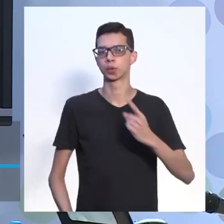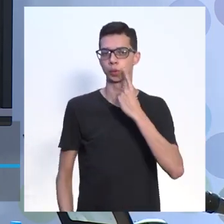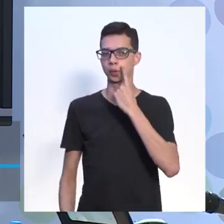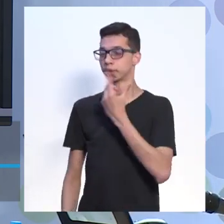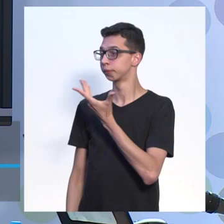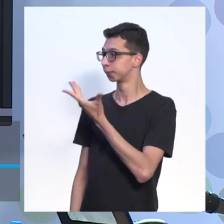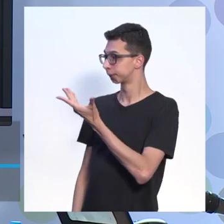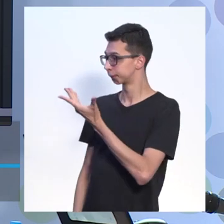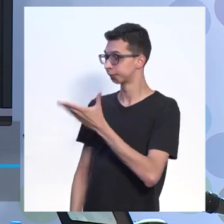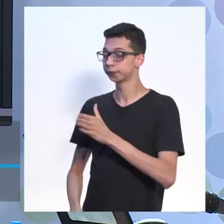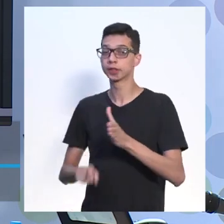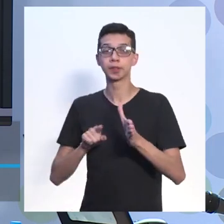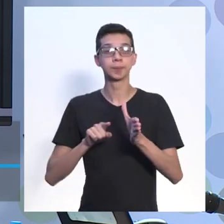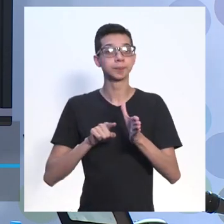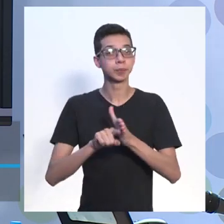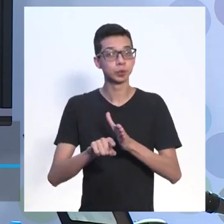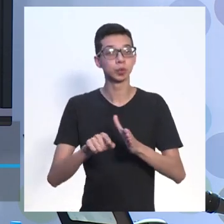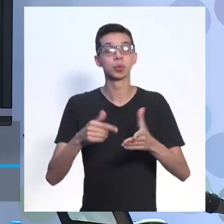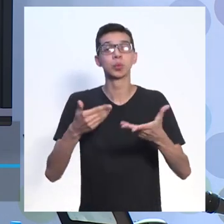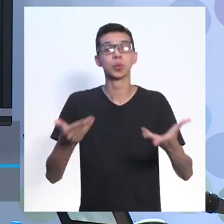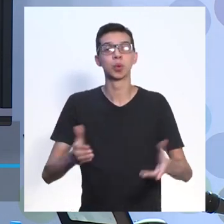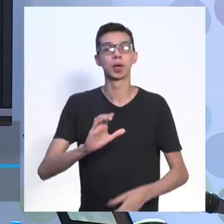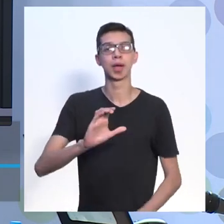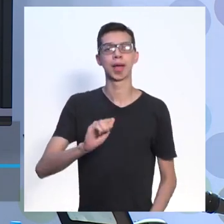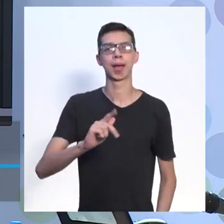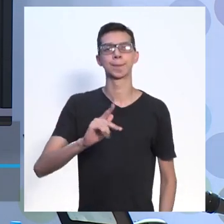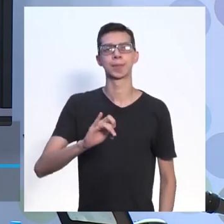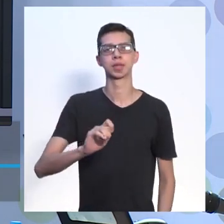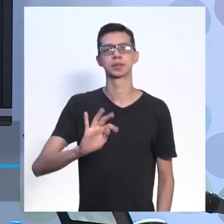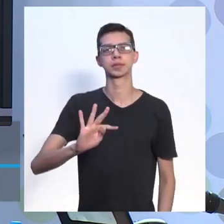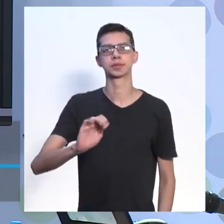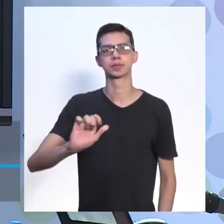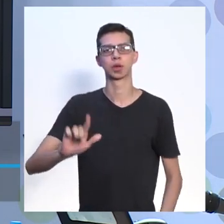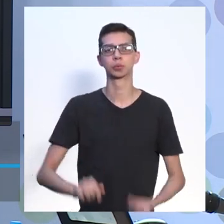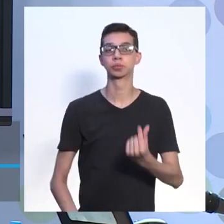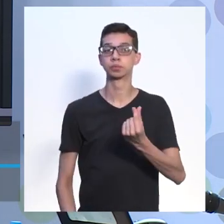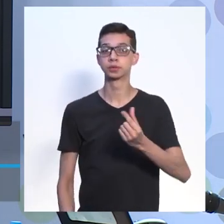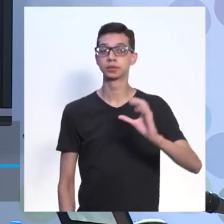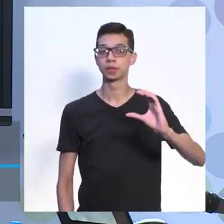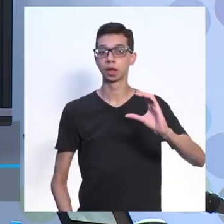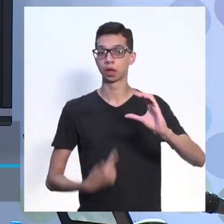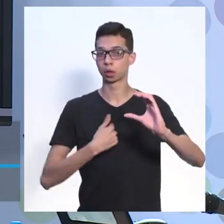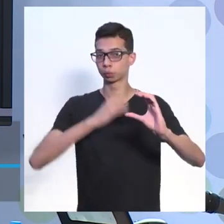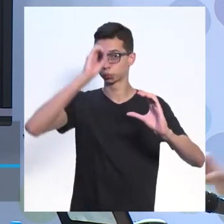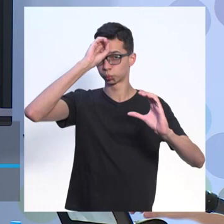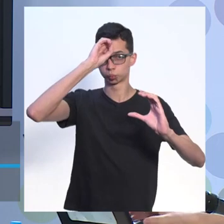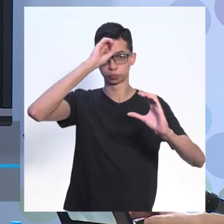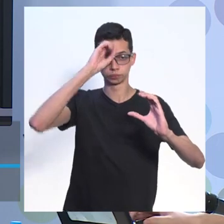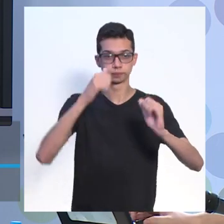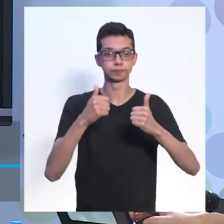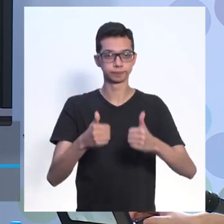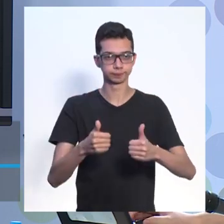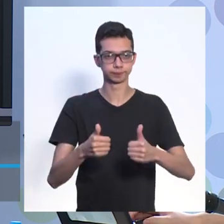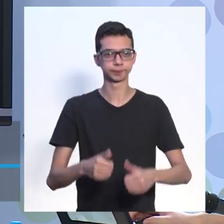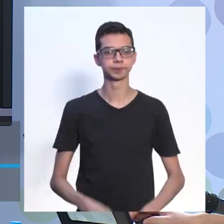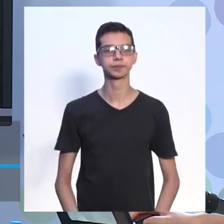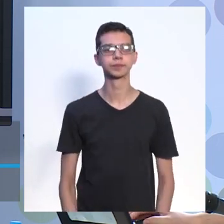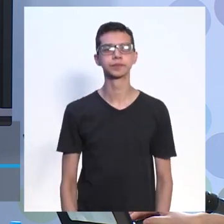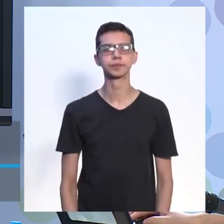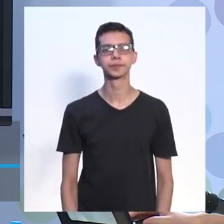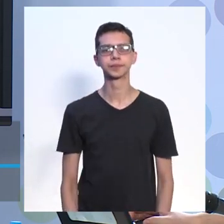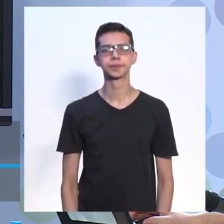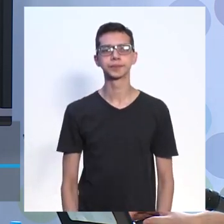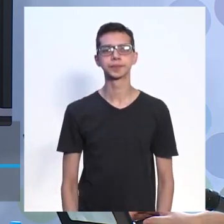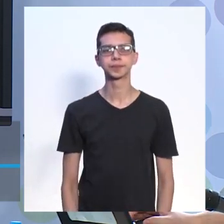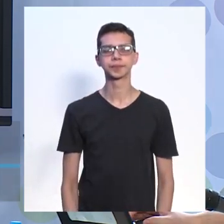está perguntando qual é o capital. Então, capital eu não sei, correto? O que ele falou